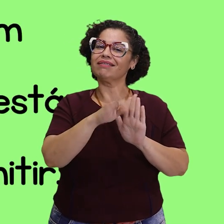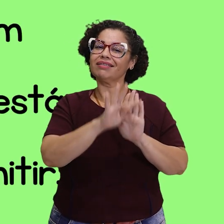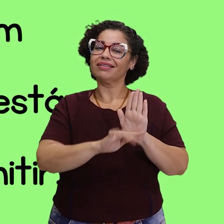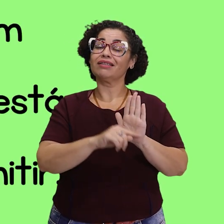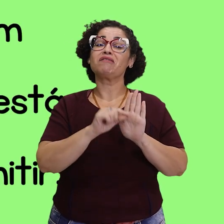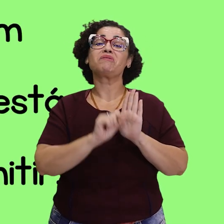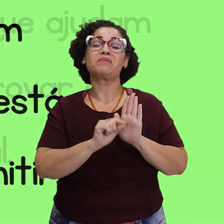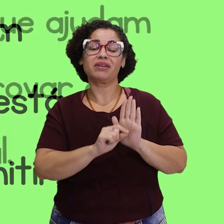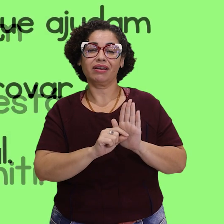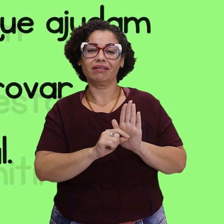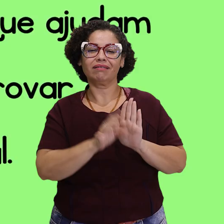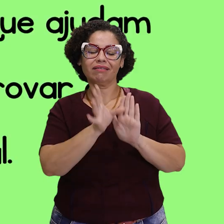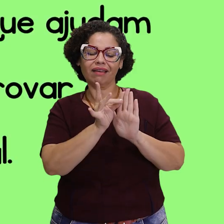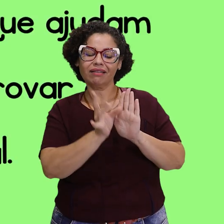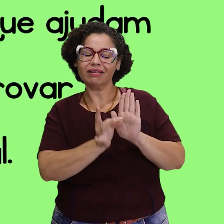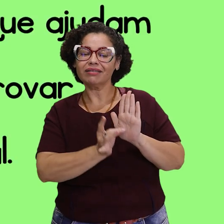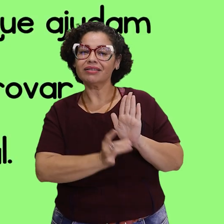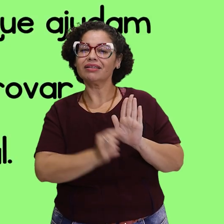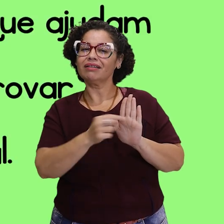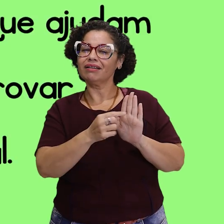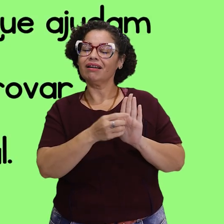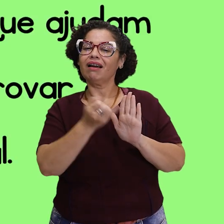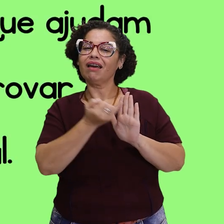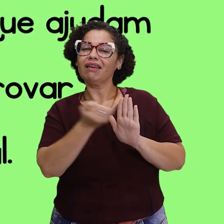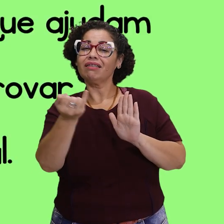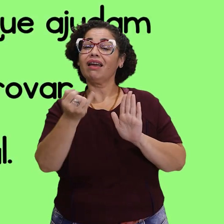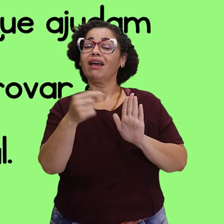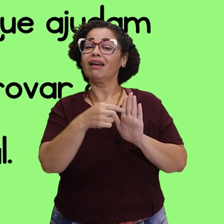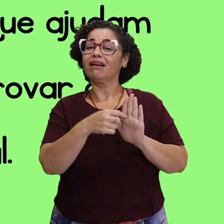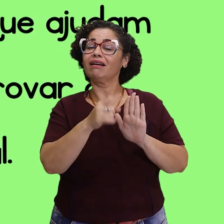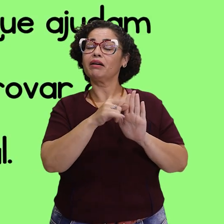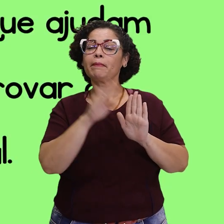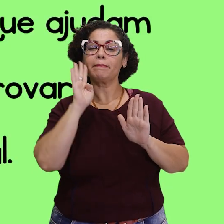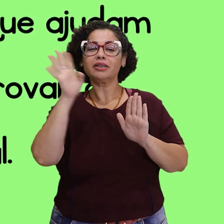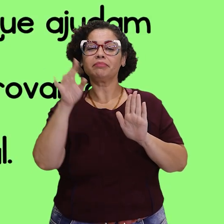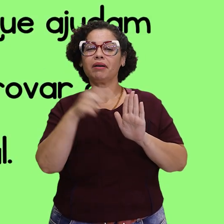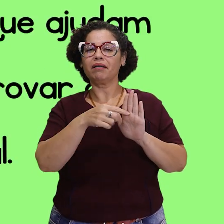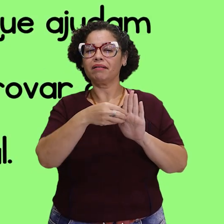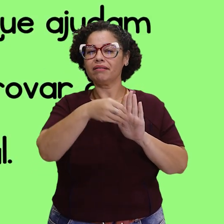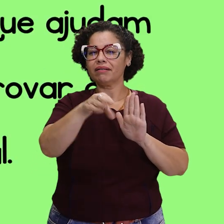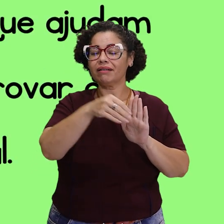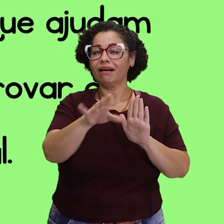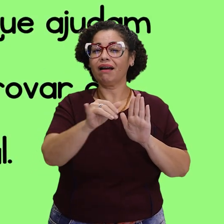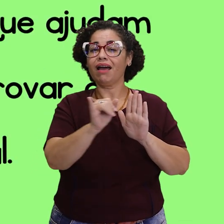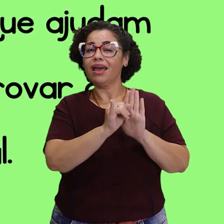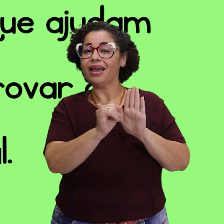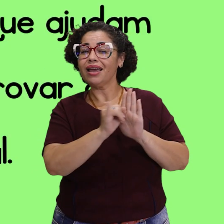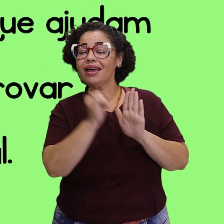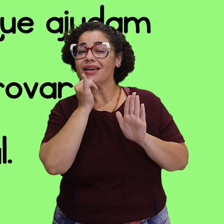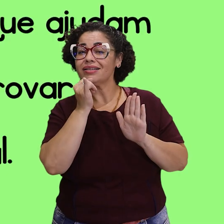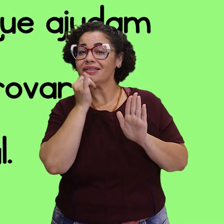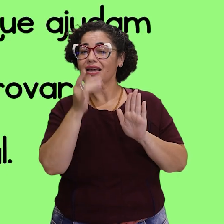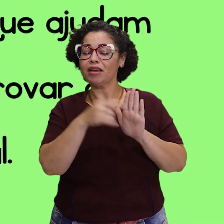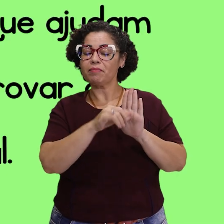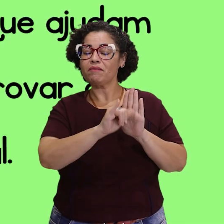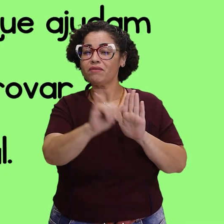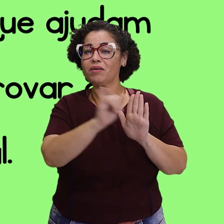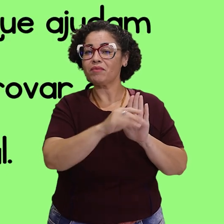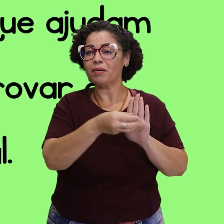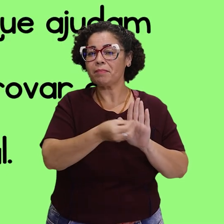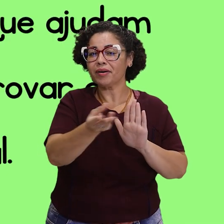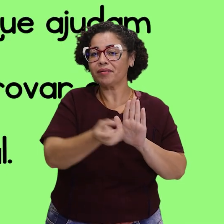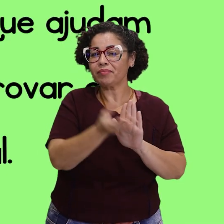transmitir. Os detalhes que sustentam essa ideia são os fatos, exemplos e